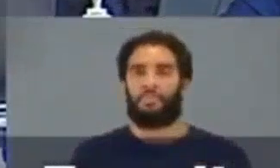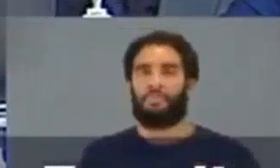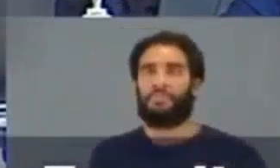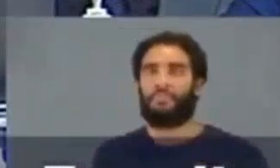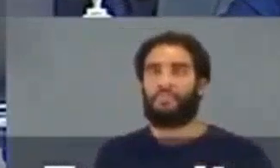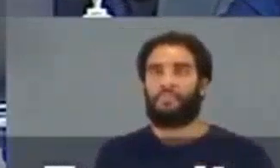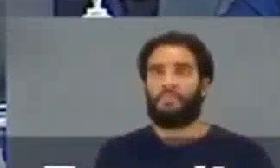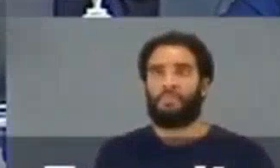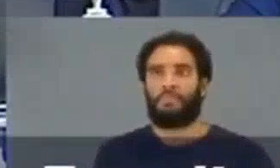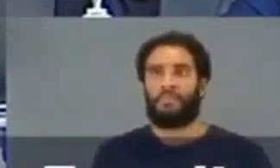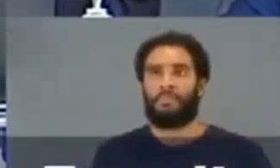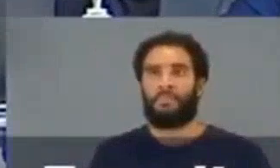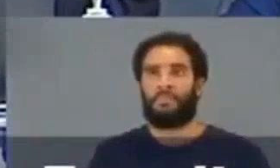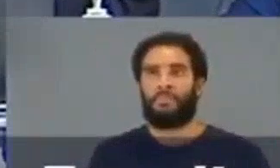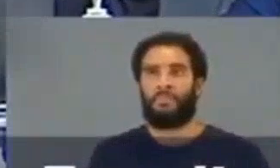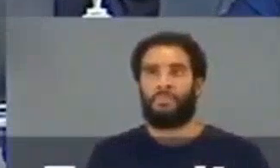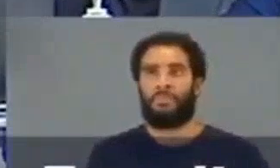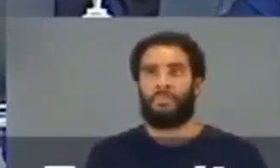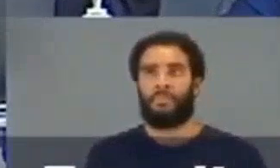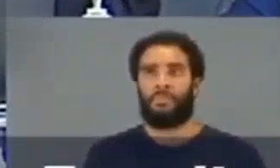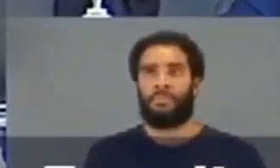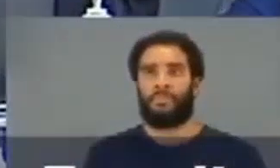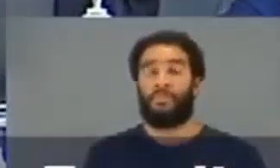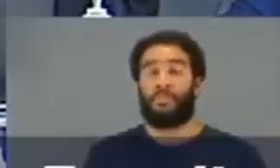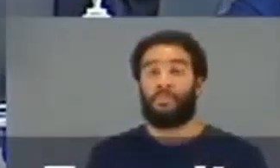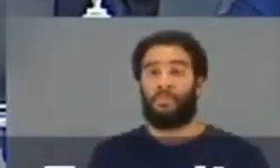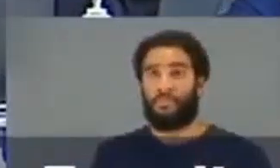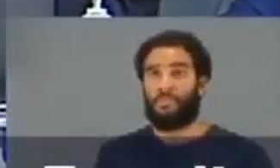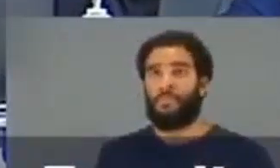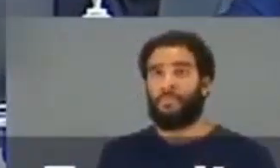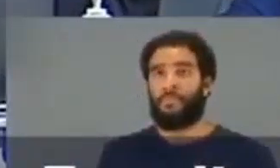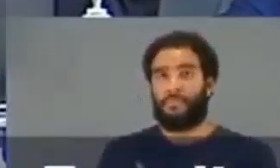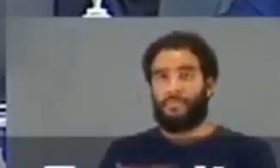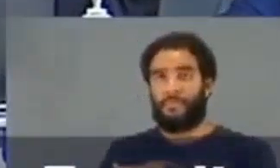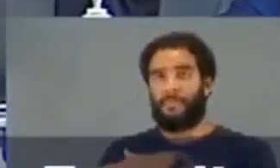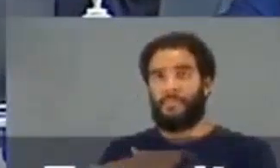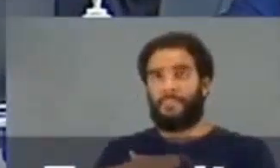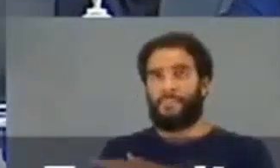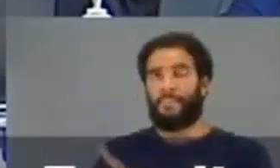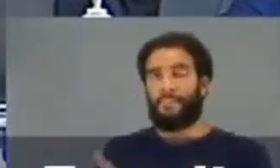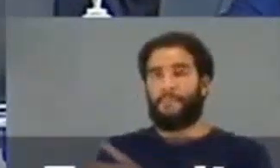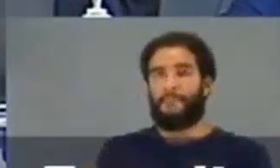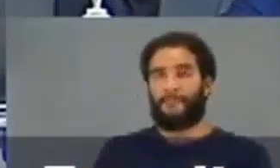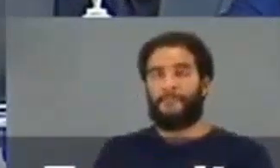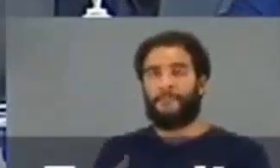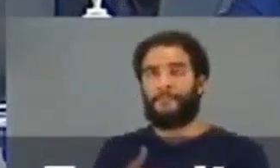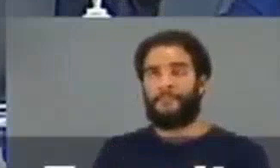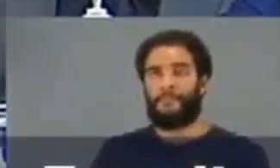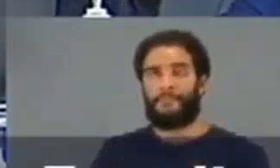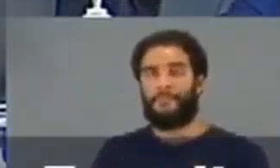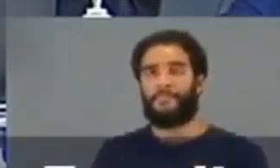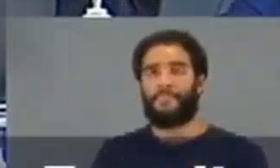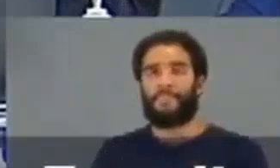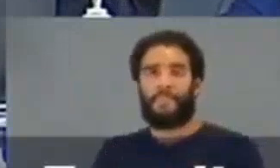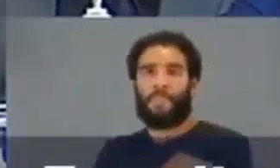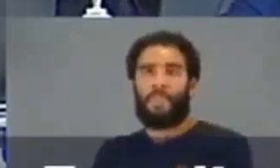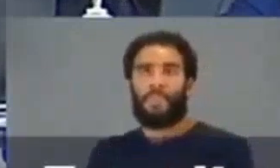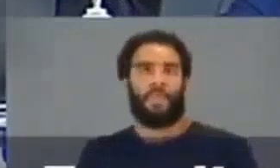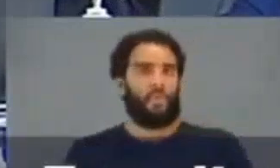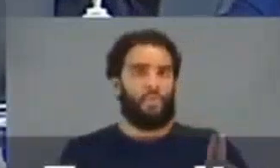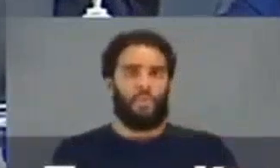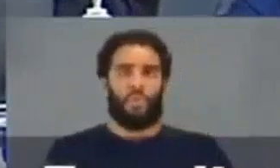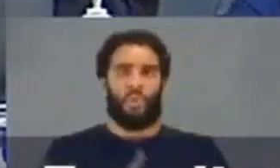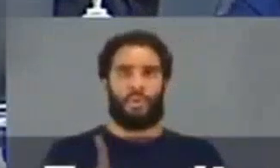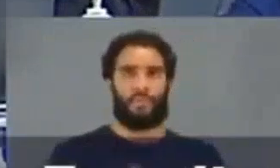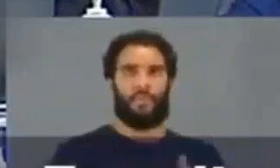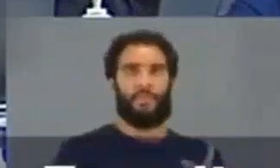EMOP, né? É isso? Empresa de Obras Públicas do Estado do Rio de Janeiro. O senhor nunca integrou esse conselho? Não, eu não